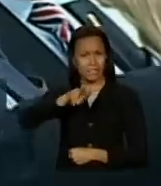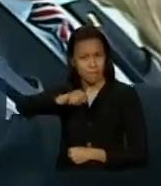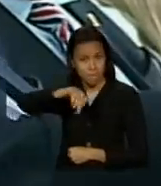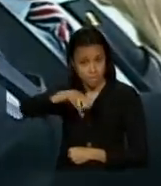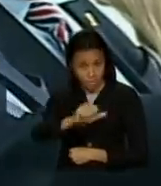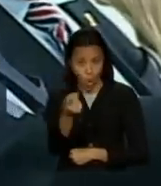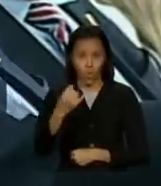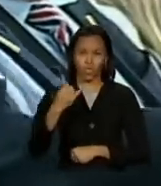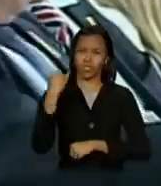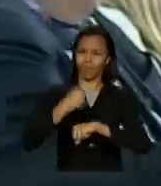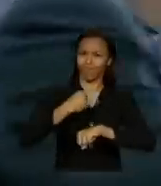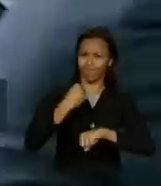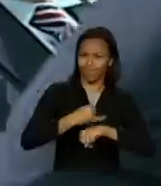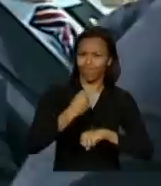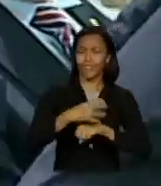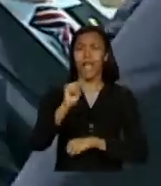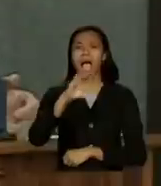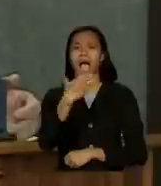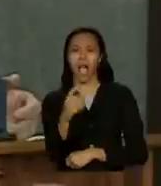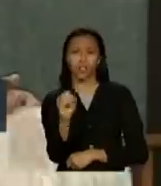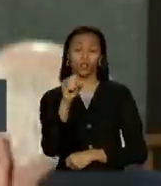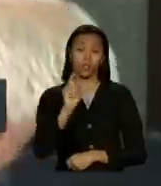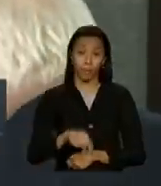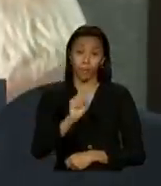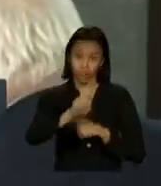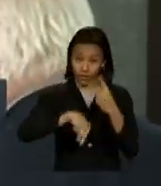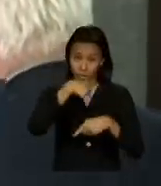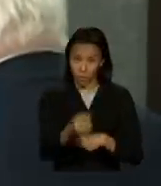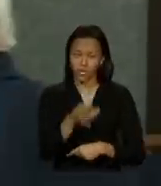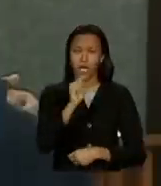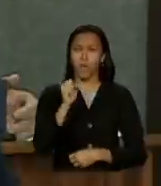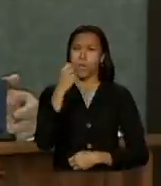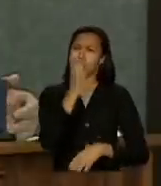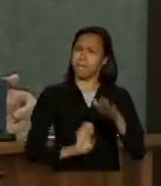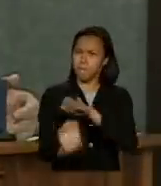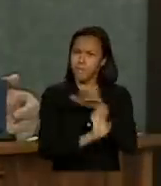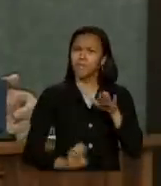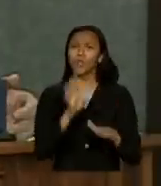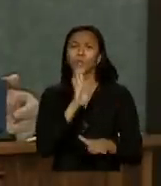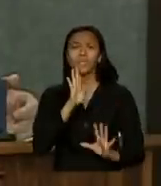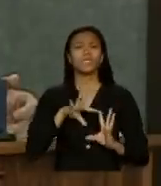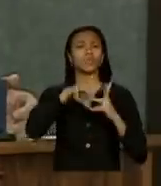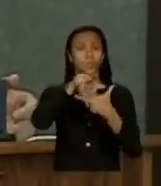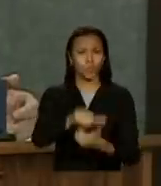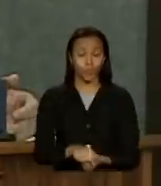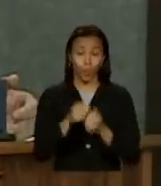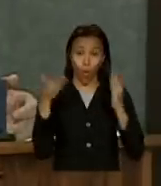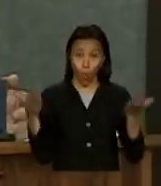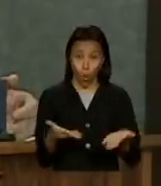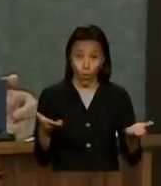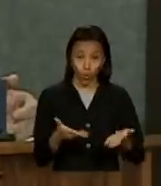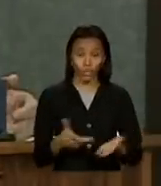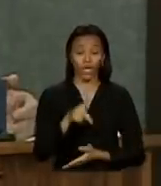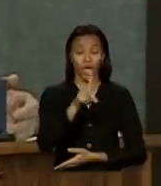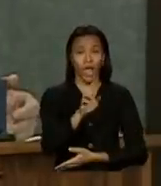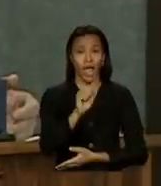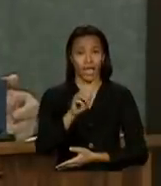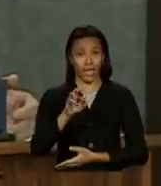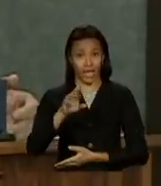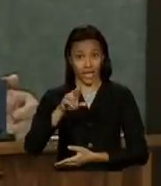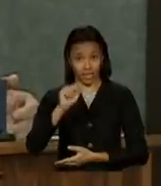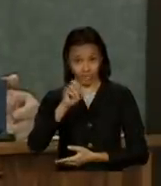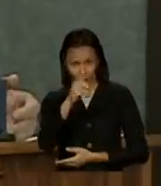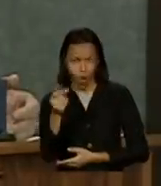Aço sob sua liderança a companhia tornou-se uma empresa internacional hoje a Gerdal possui presença